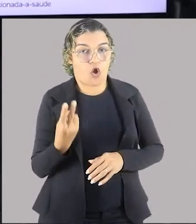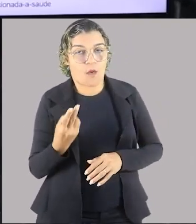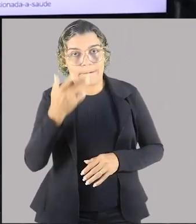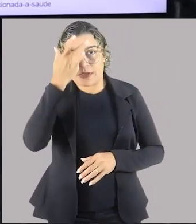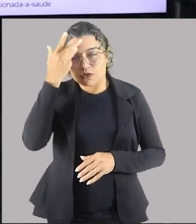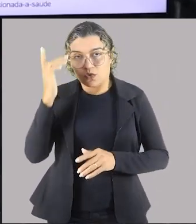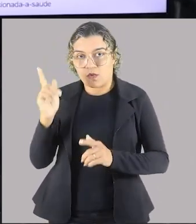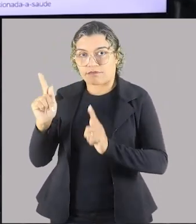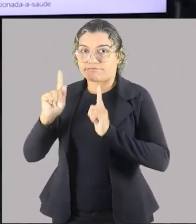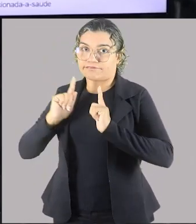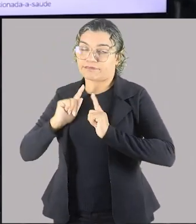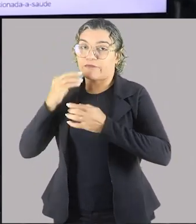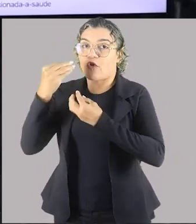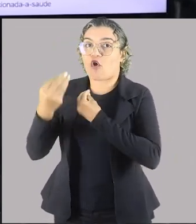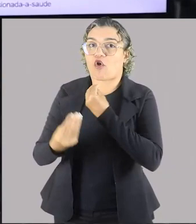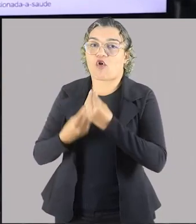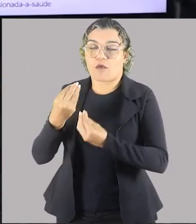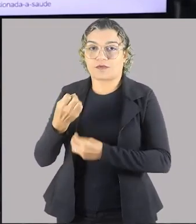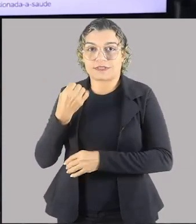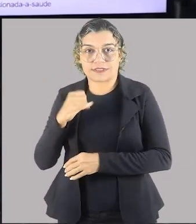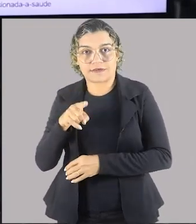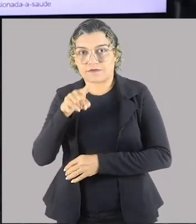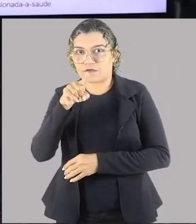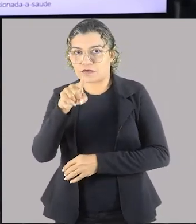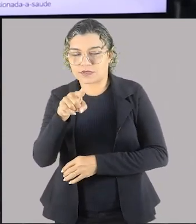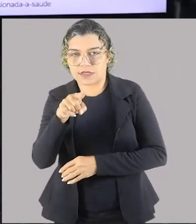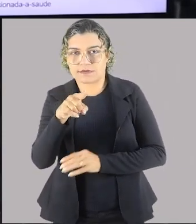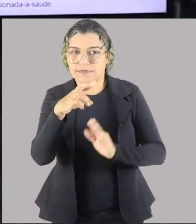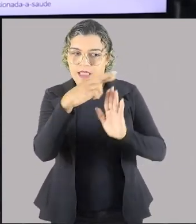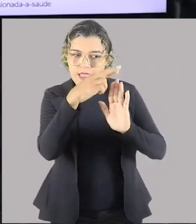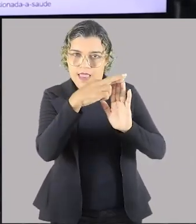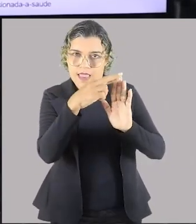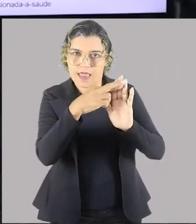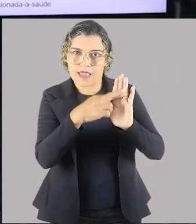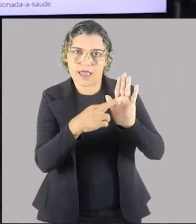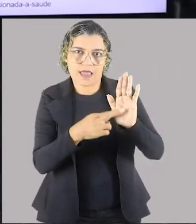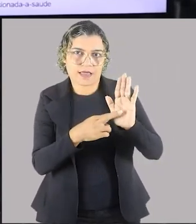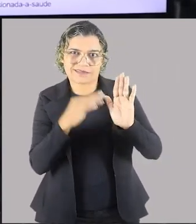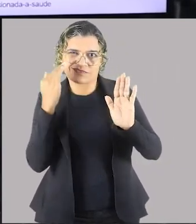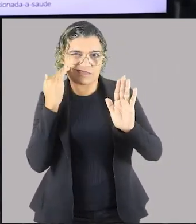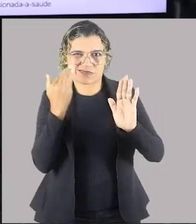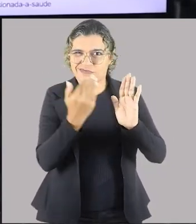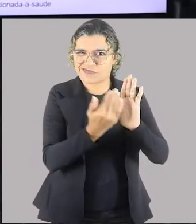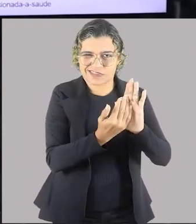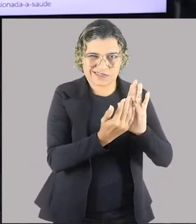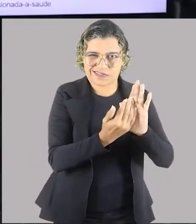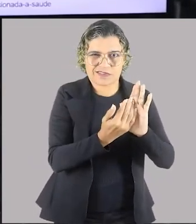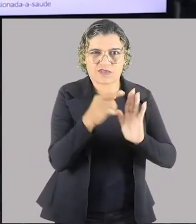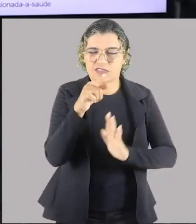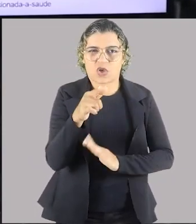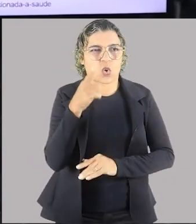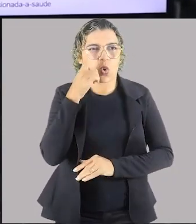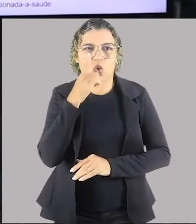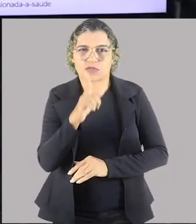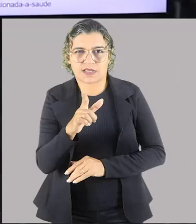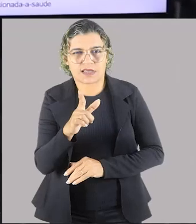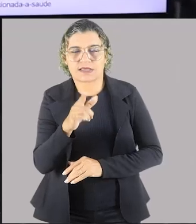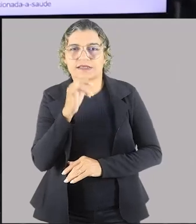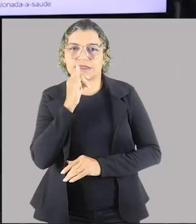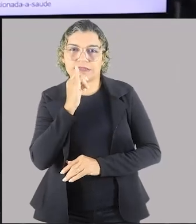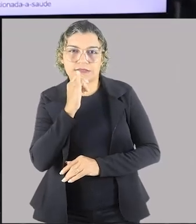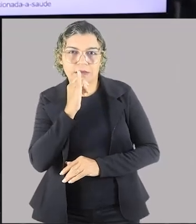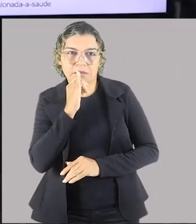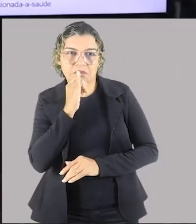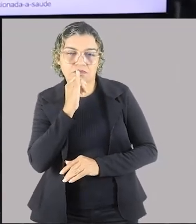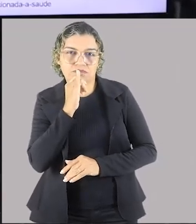sedentário. Tá? Então, se você não segue essas recomendações, você não alcança esses